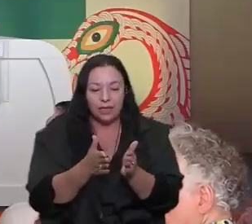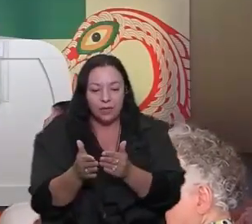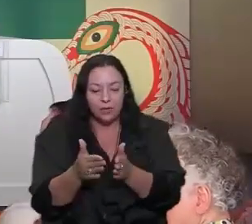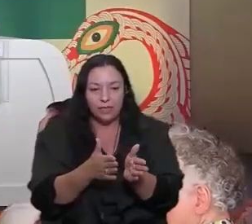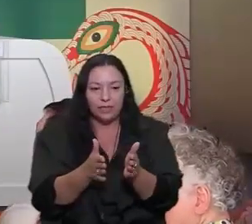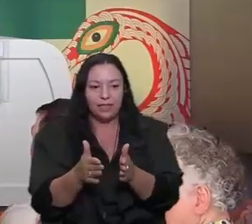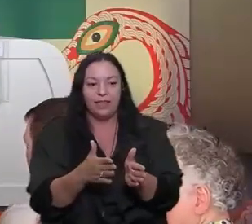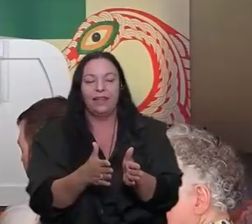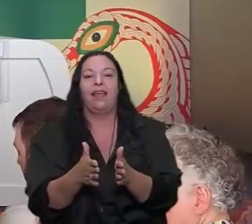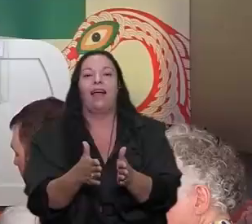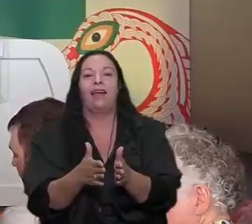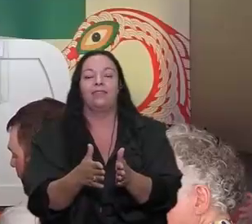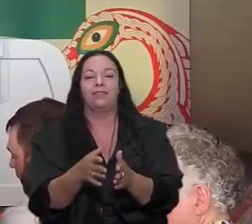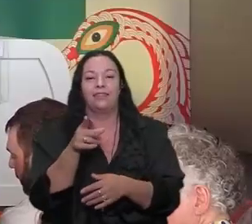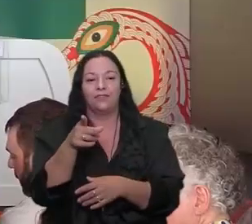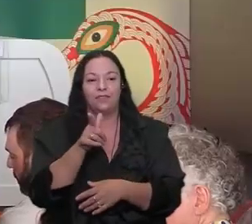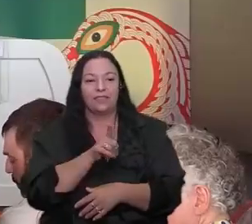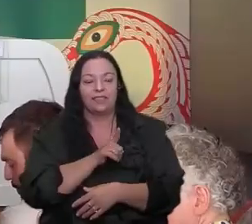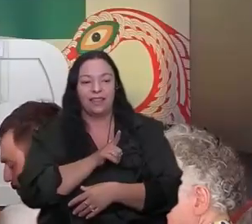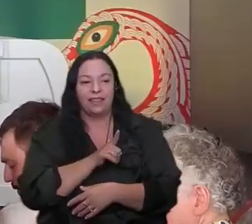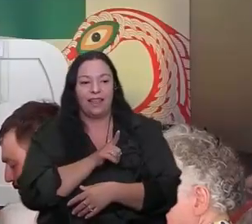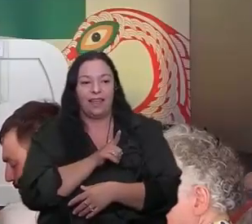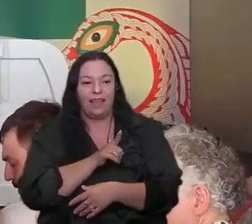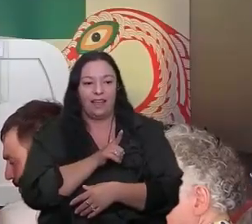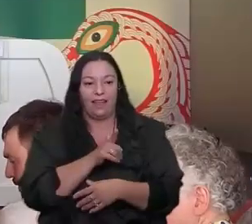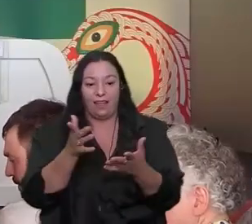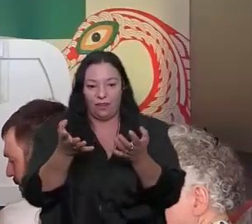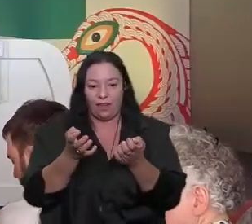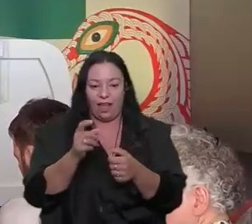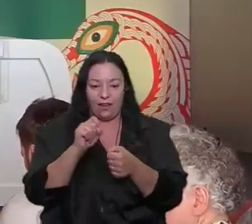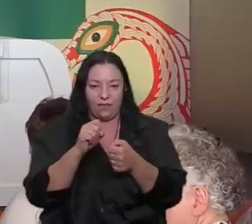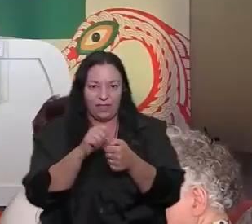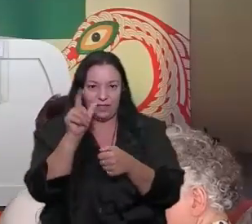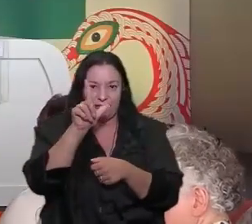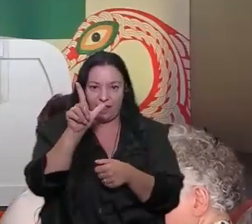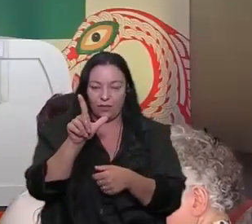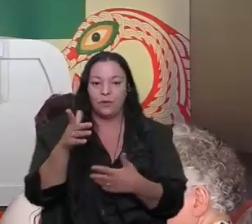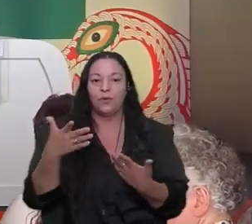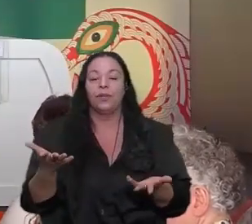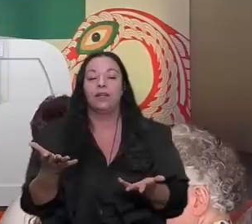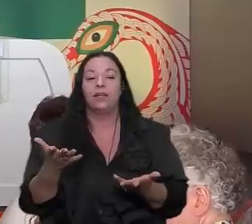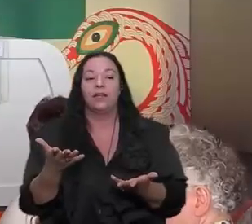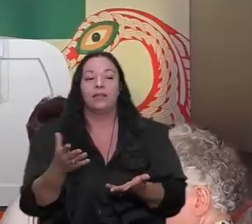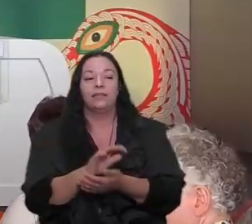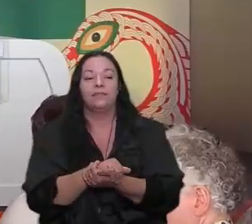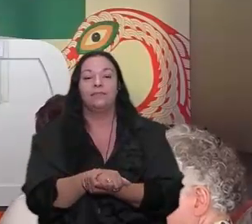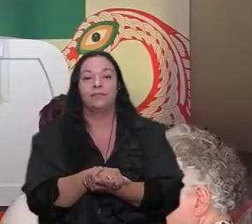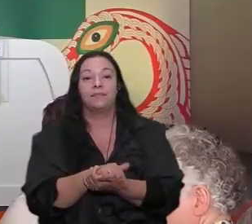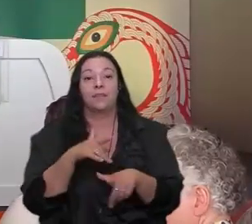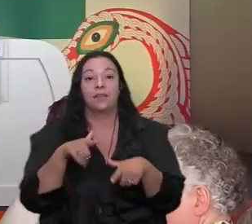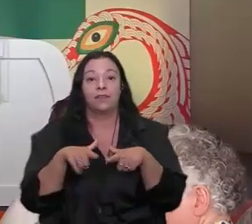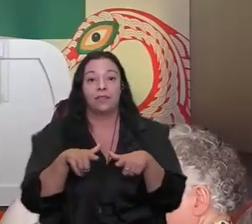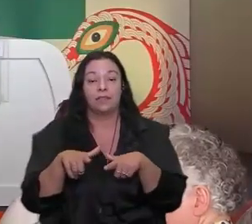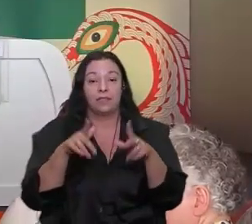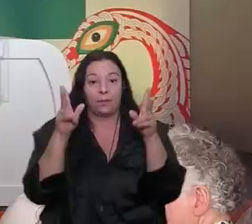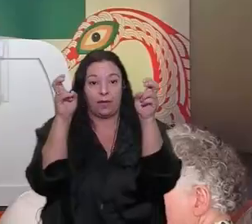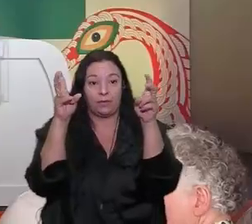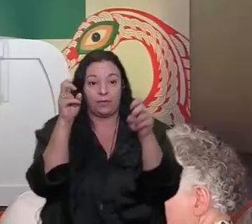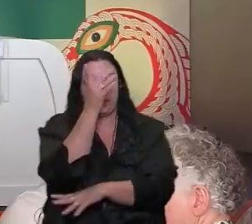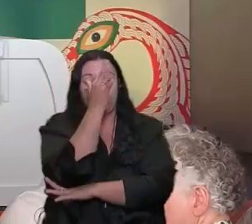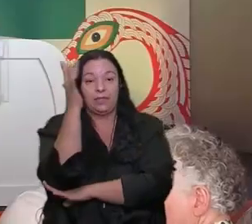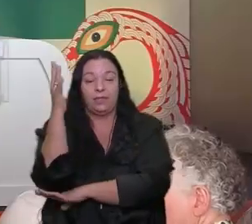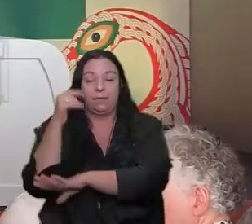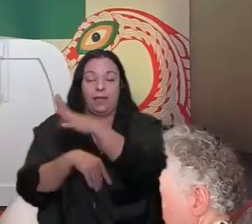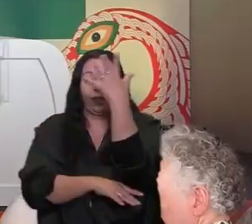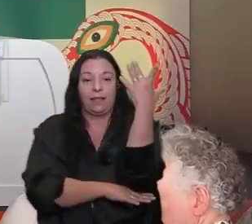você se meteu para poder falar assim, não, quero fazer literatura, quero fazer isso. E o mais interessante é que você trabalha com temas ambientais, tanto no